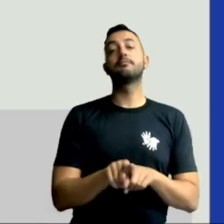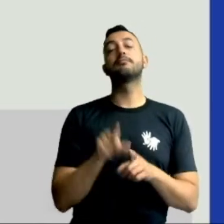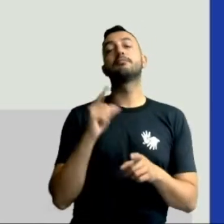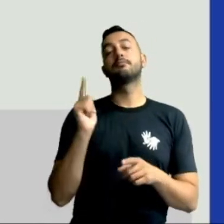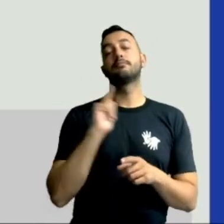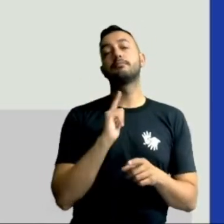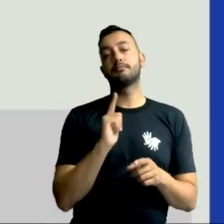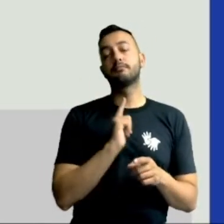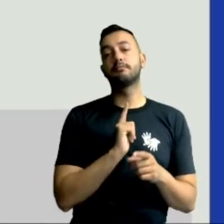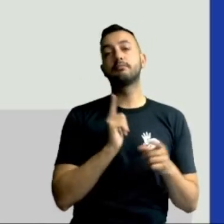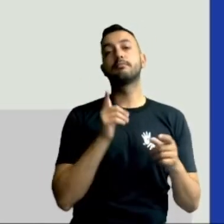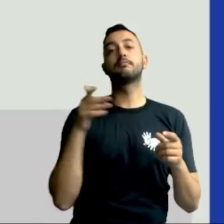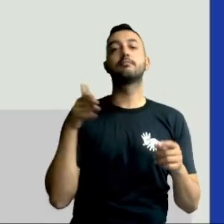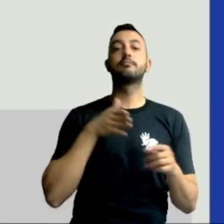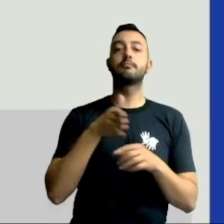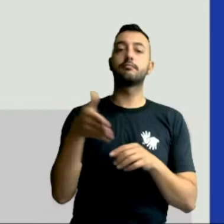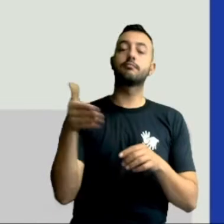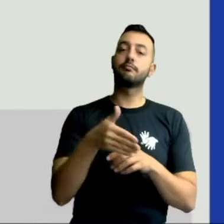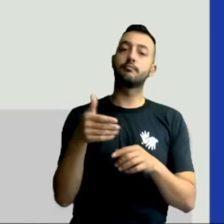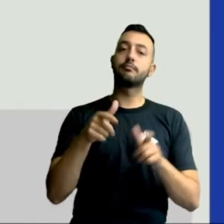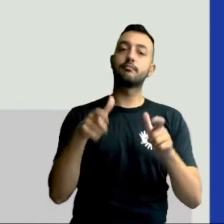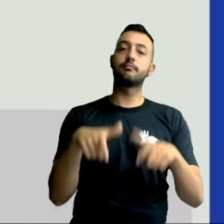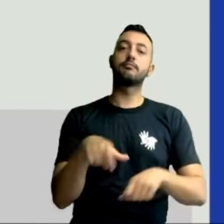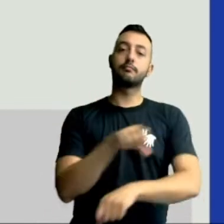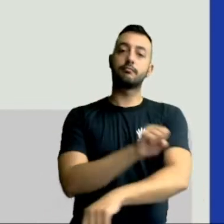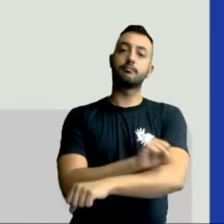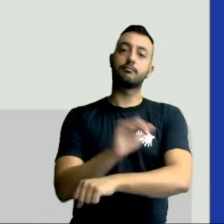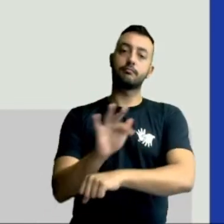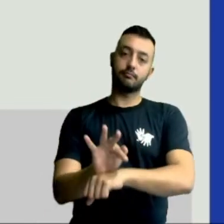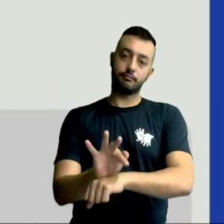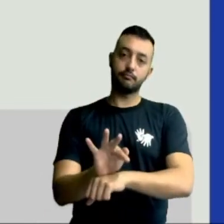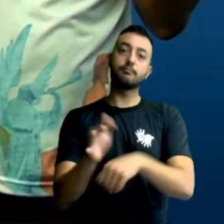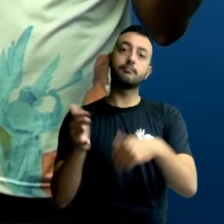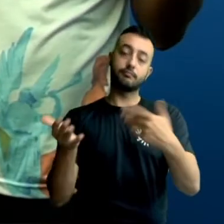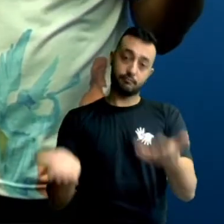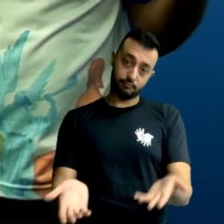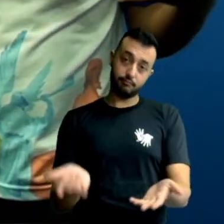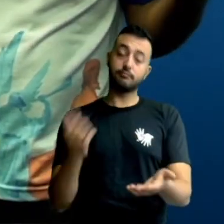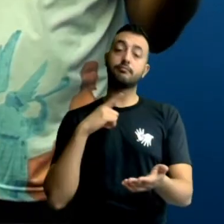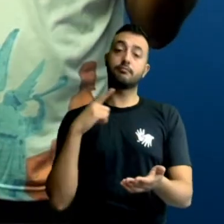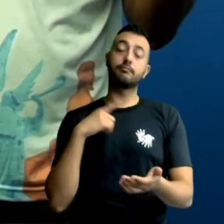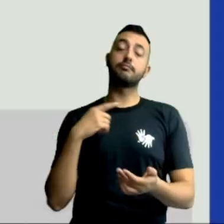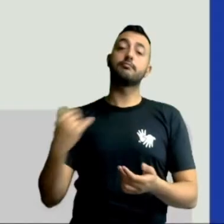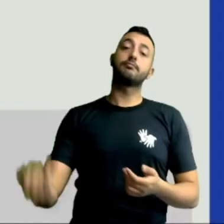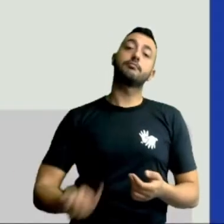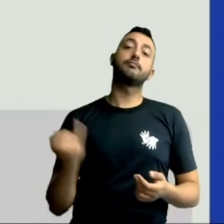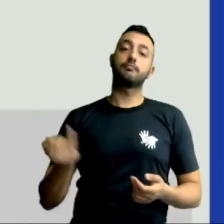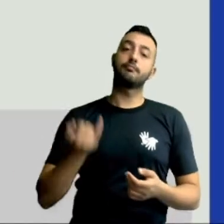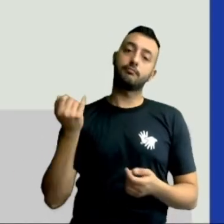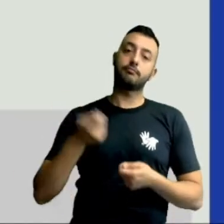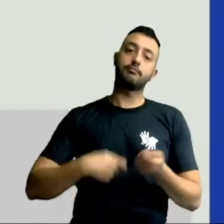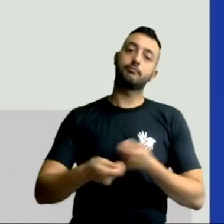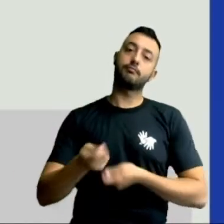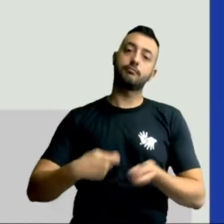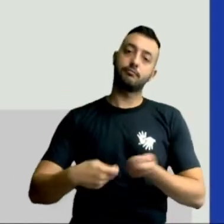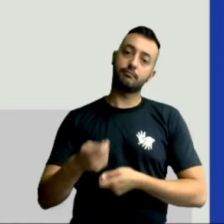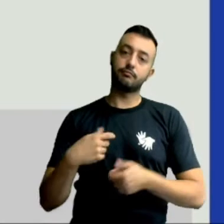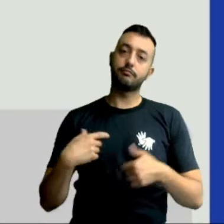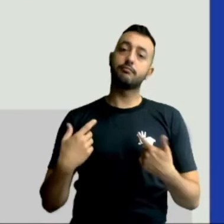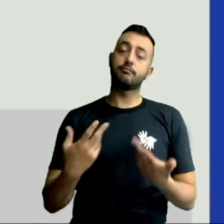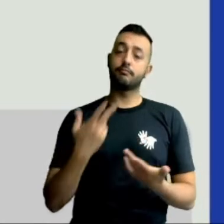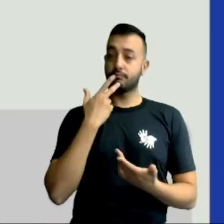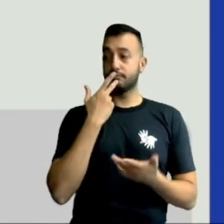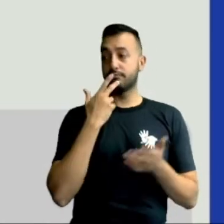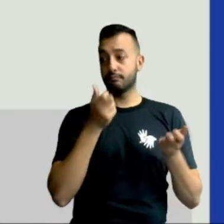passagem no caminho que se destinava ao São Francisco, né? Logo, ela tinha um relevante papel comercial, como eu estava